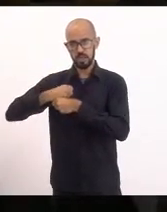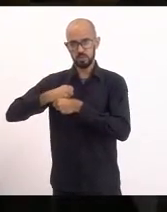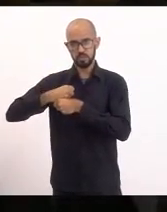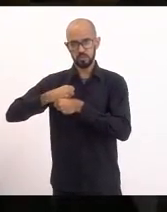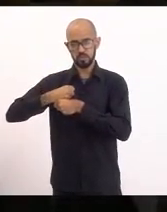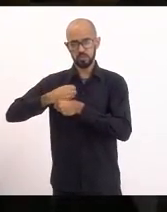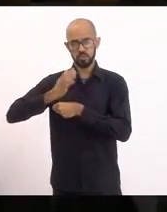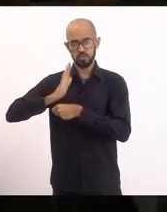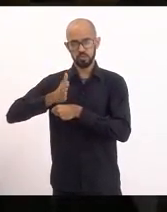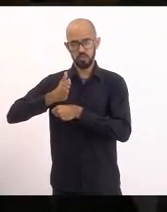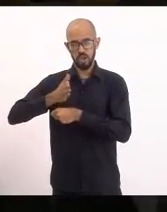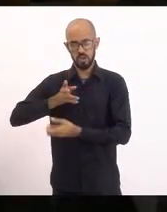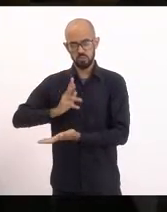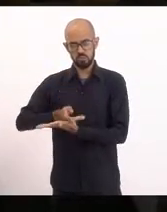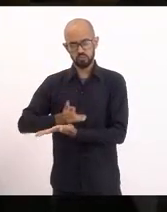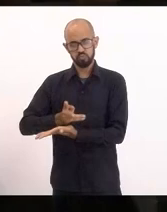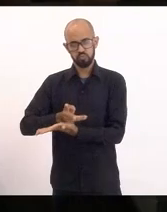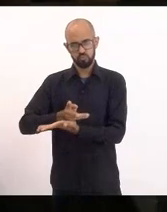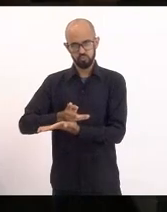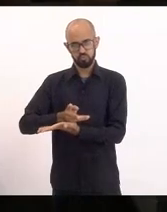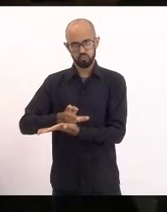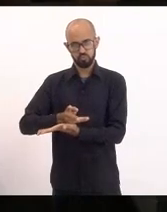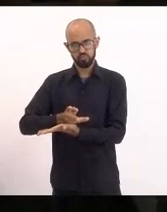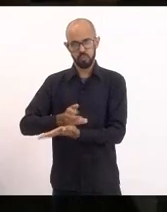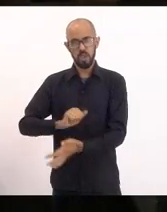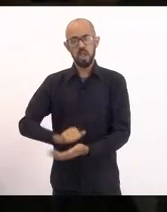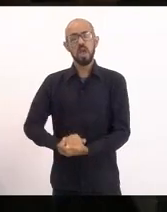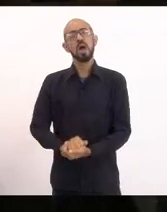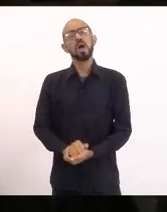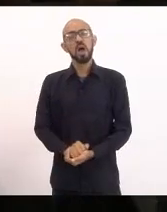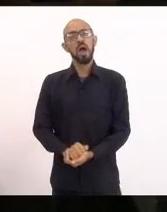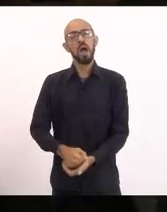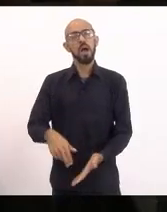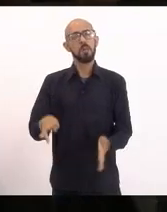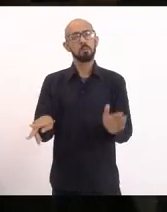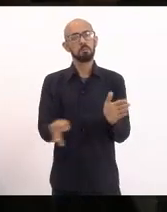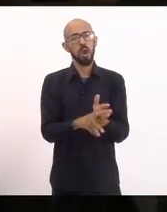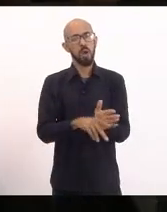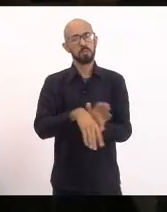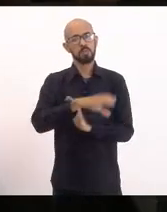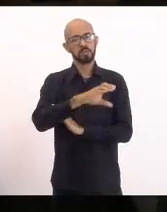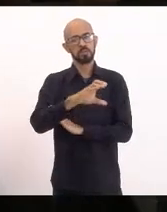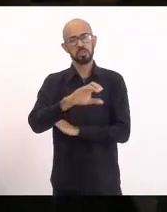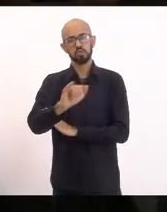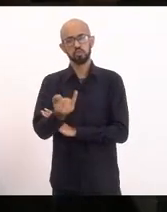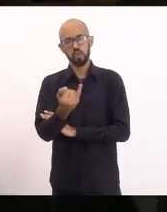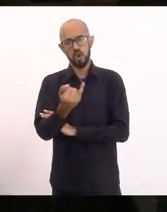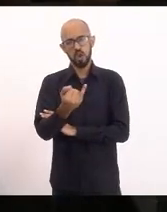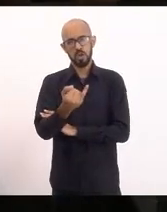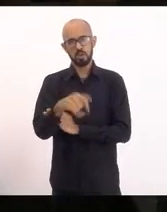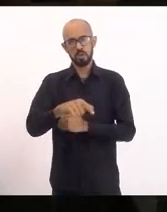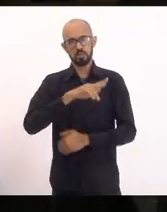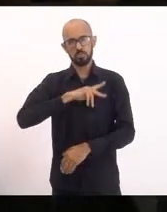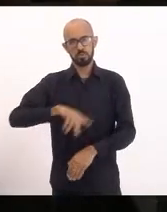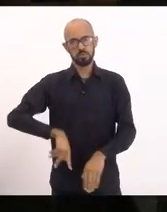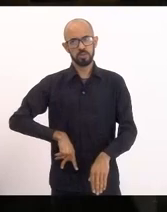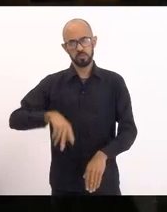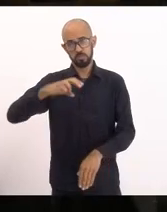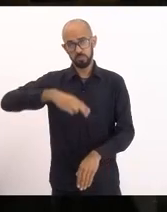existentes. E a própria Comissão de Constituição e Justiça, presidida pelo deputado Márcio